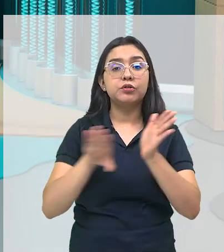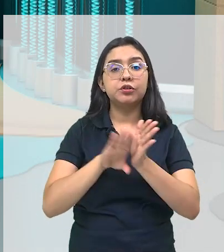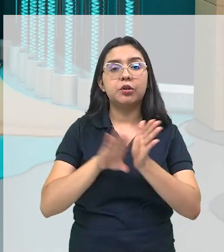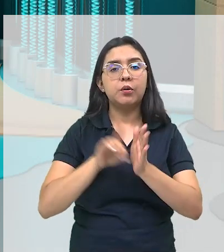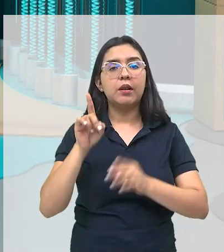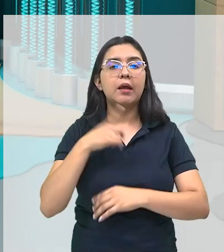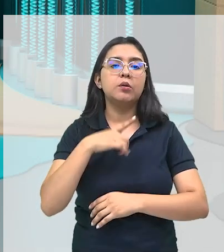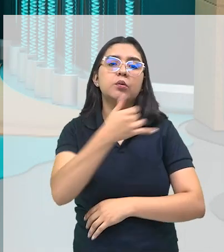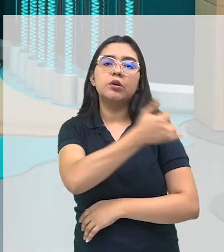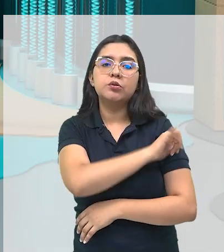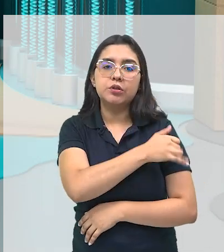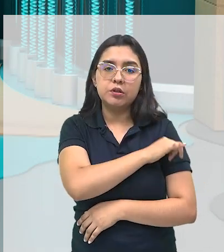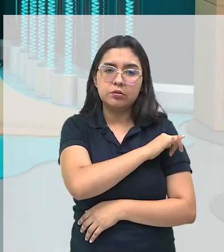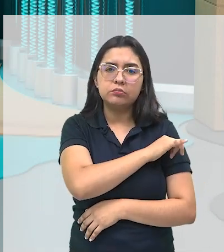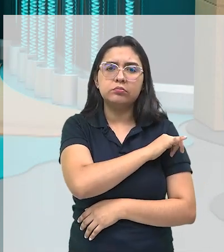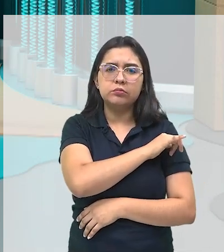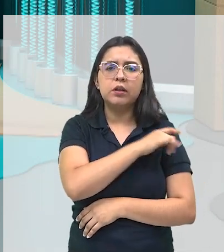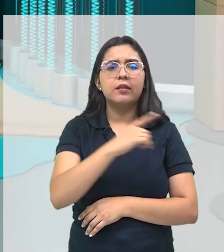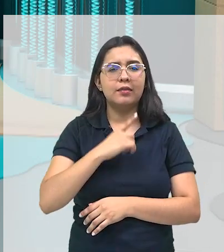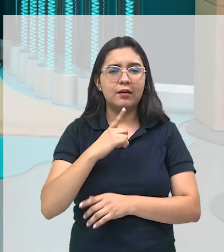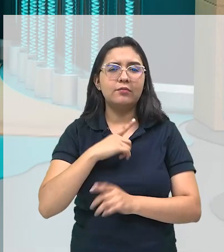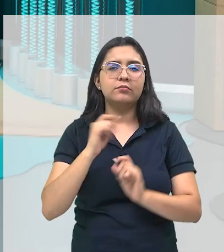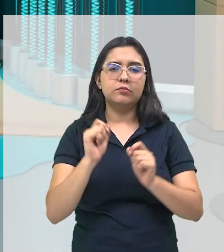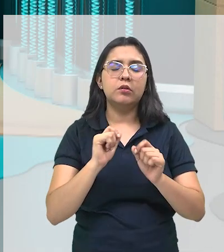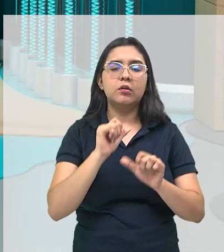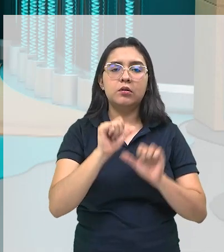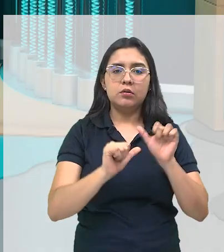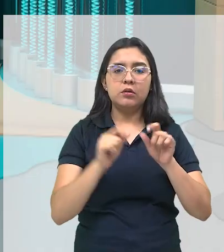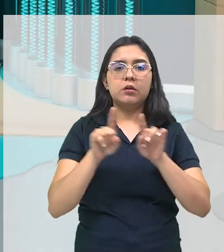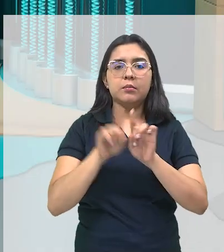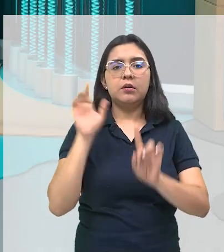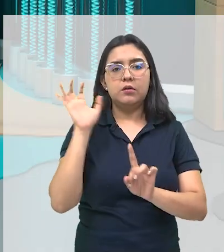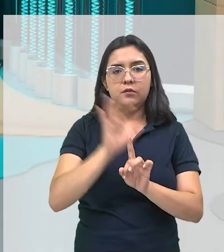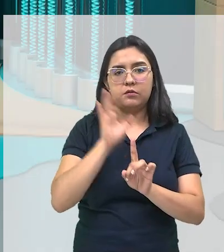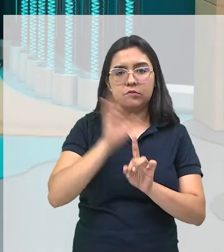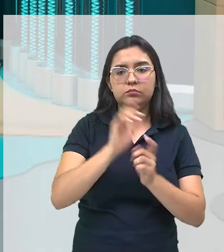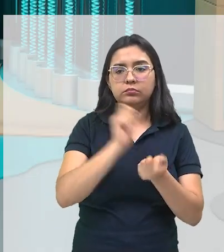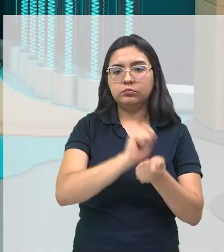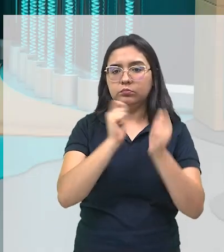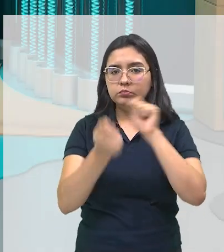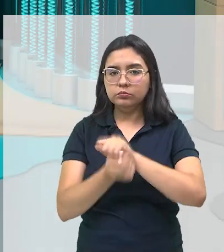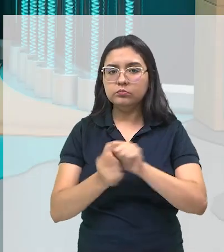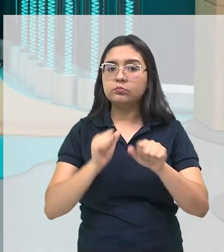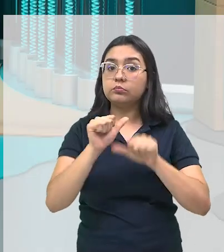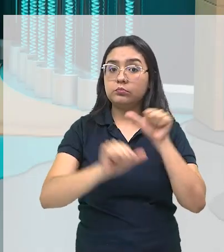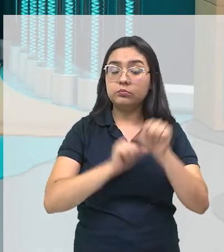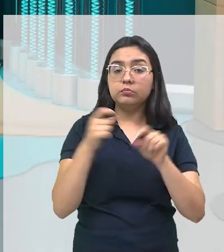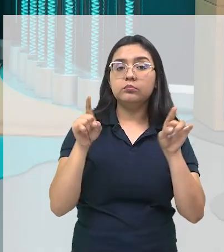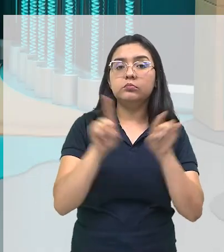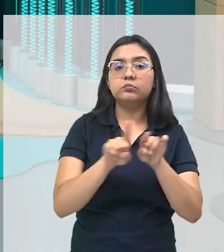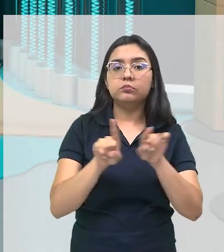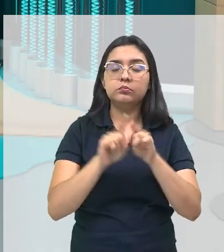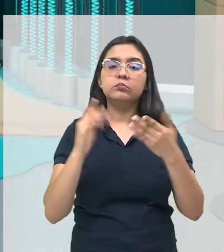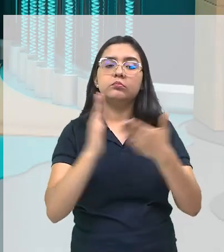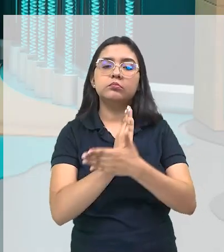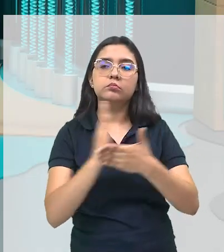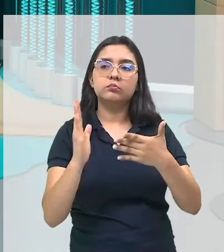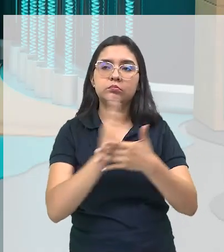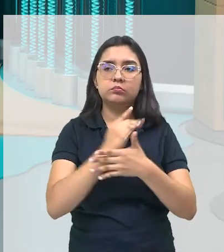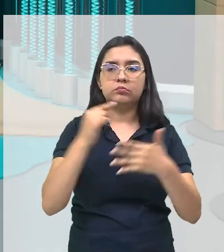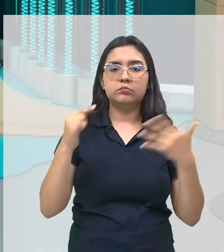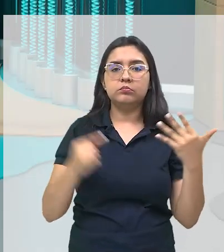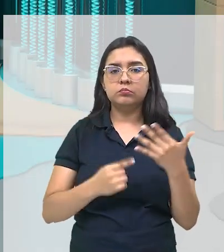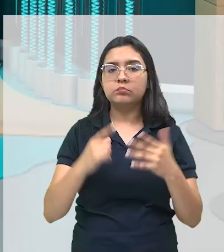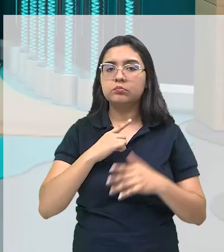no Rio de Janeiro, sofreu ali também fortes influências, né? Misturando também com alguns elementos,